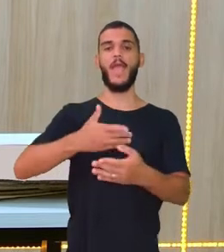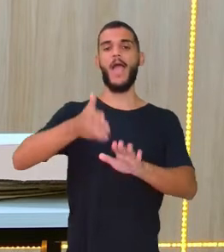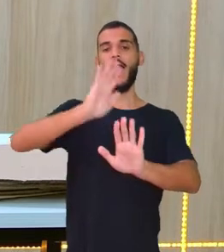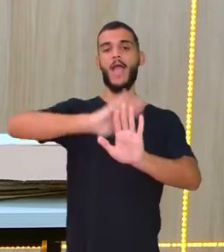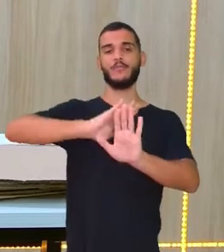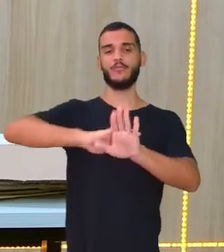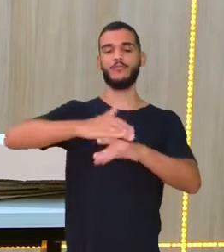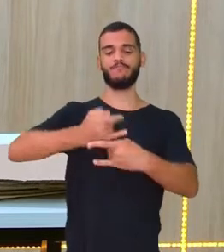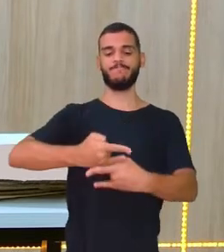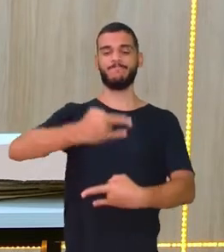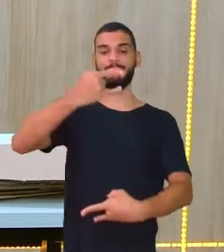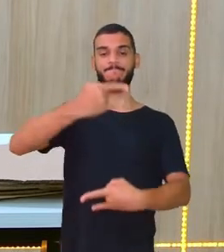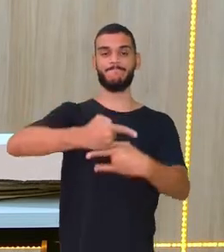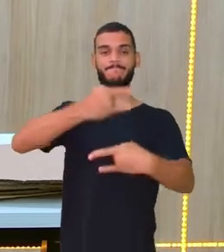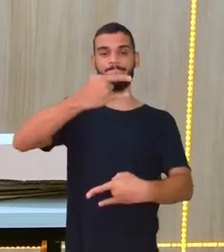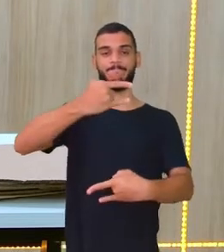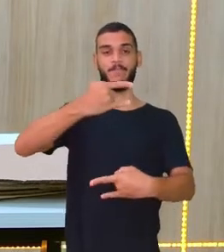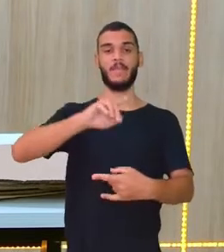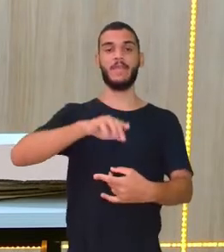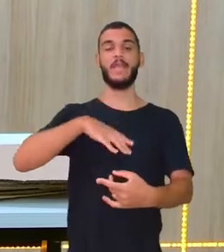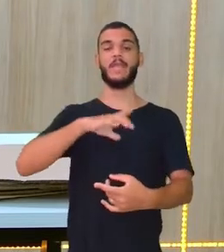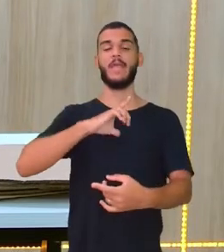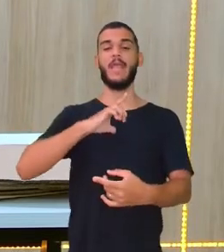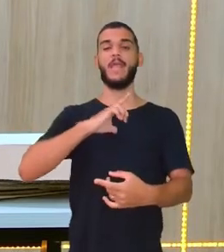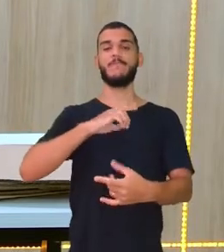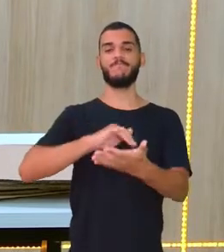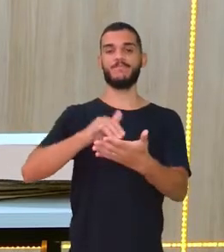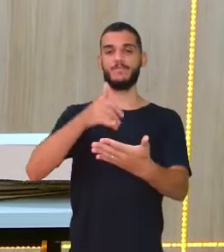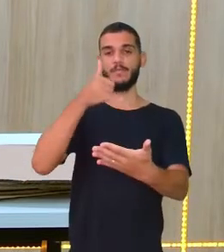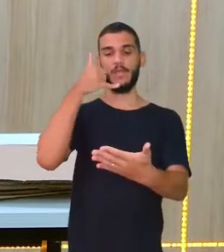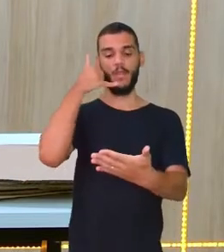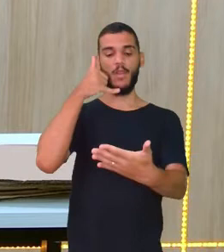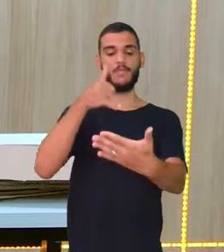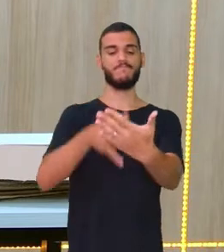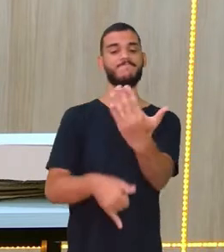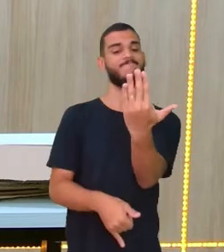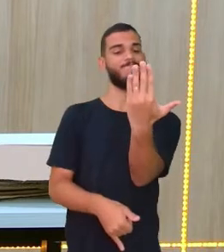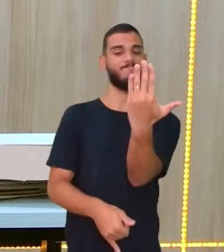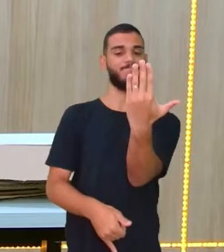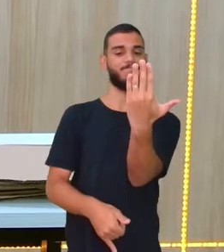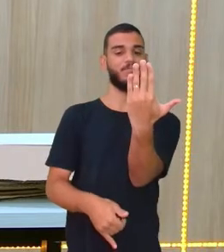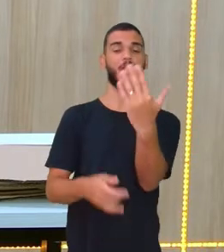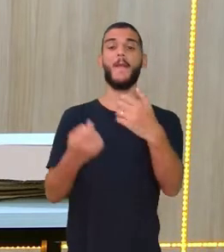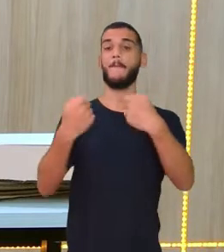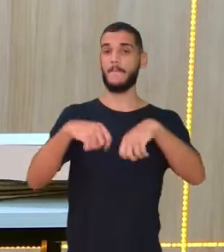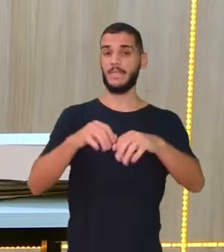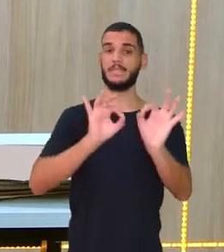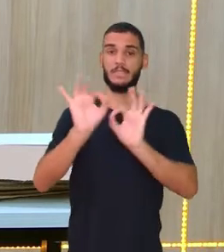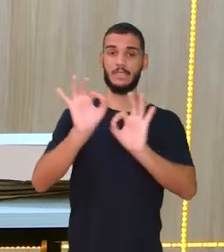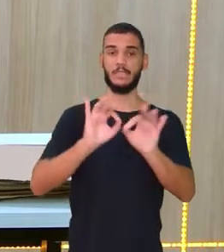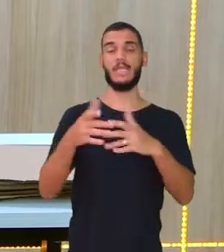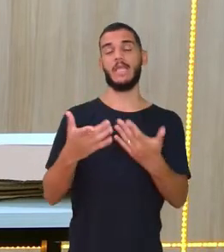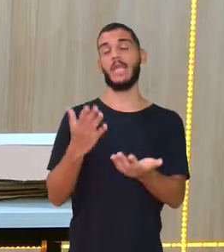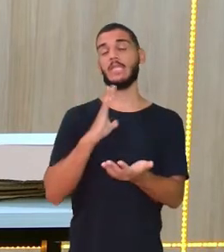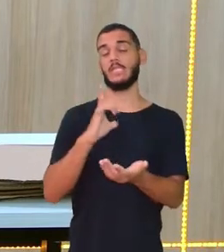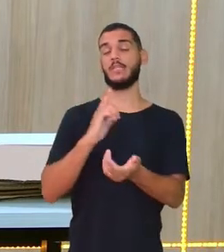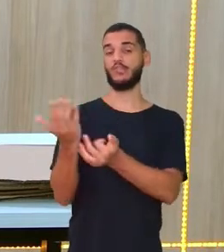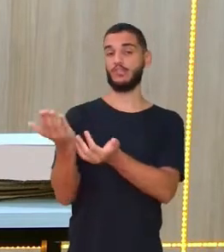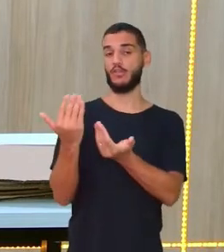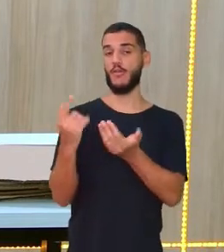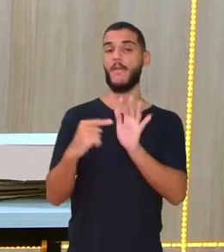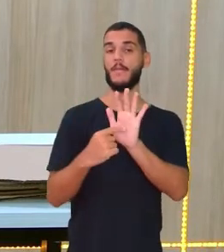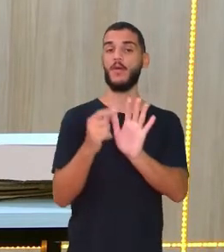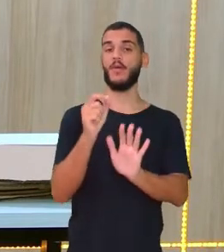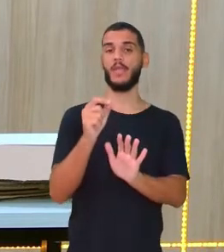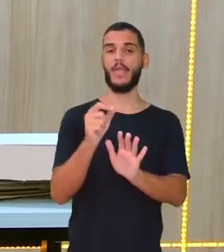né? Porque a questão aí de muitos problemas que alguns jovens já estão aparecendo, é o problema aí